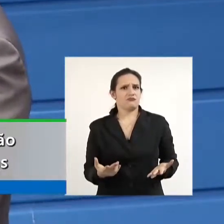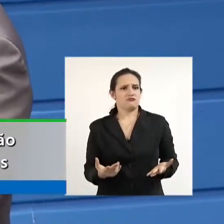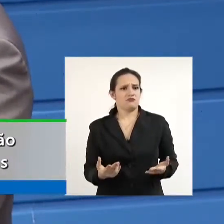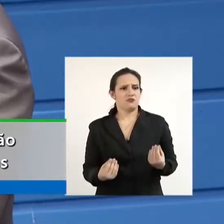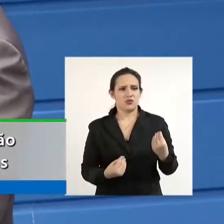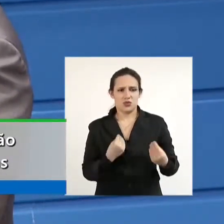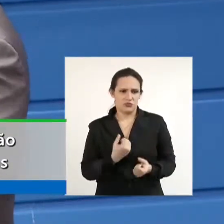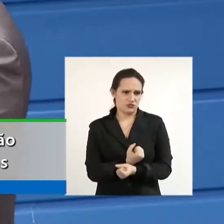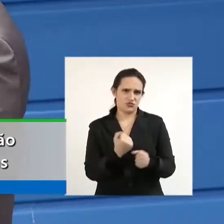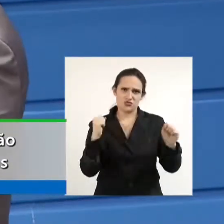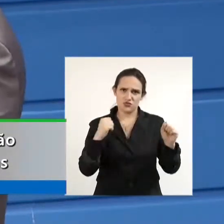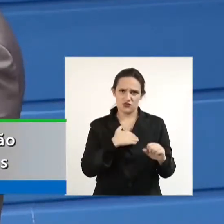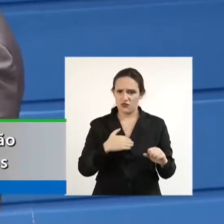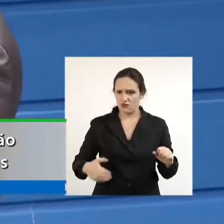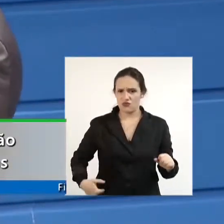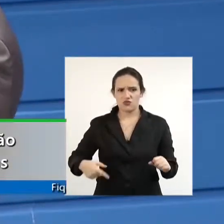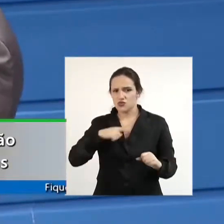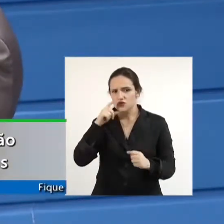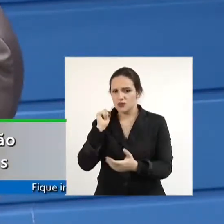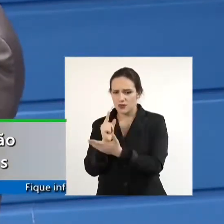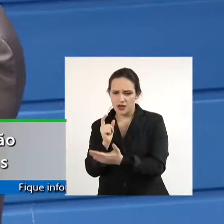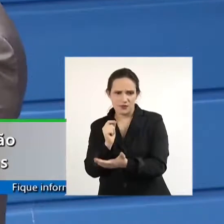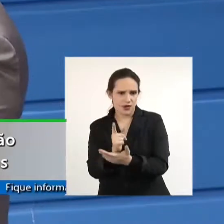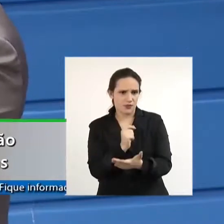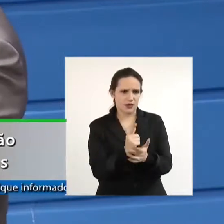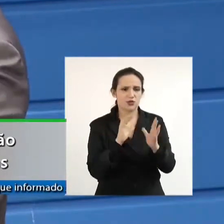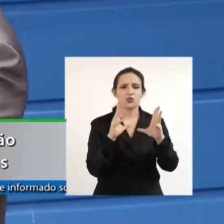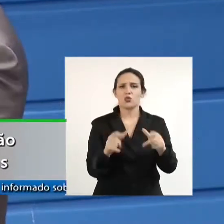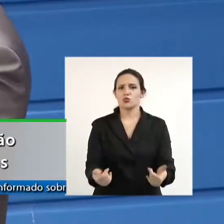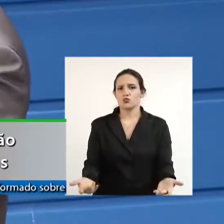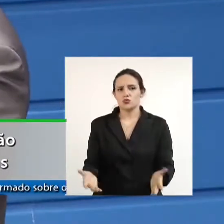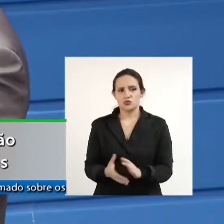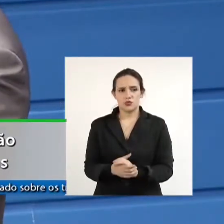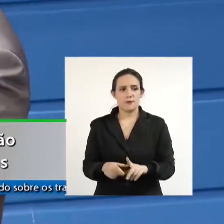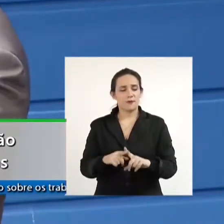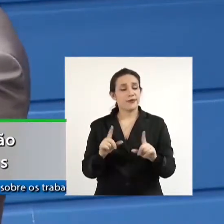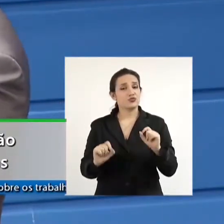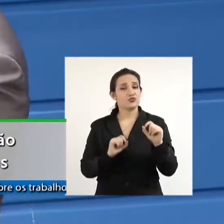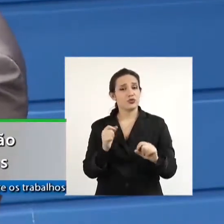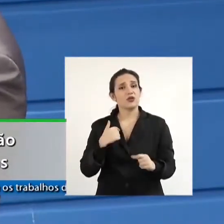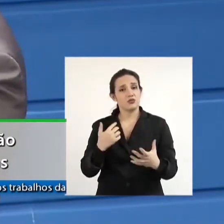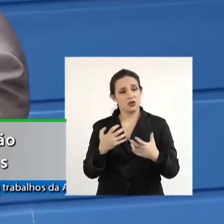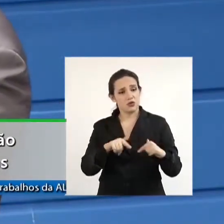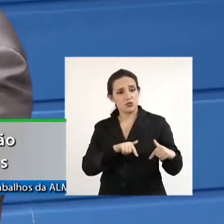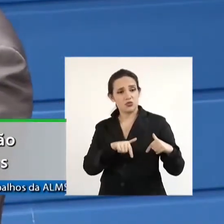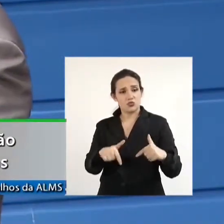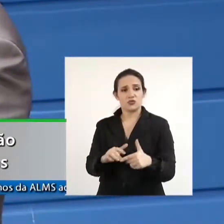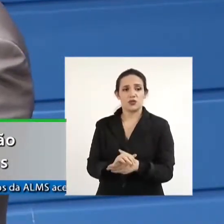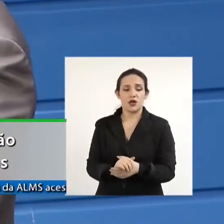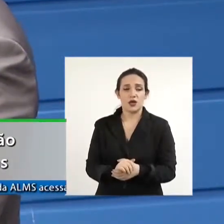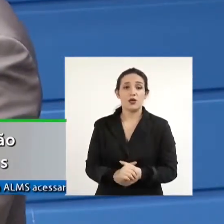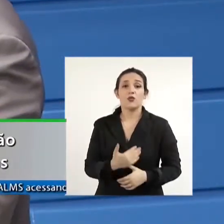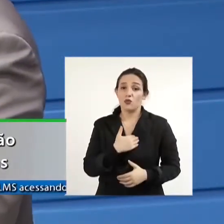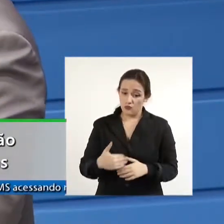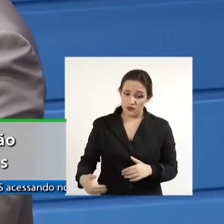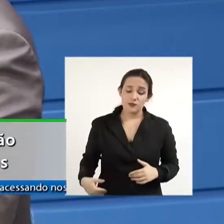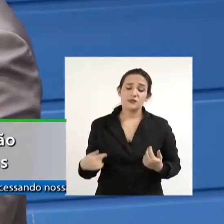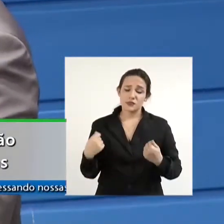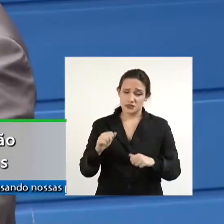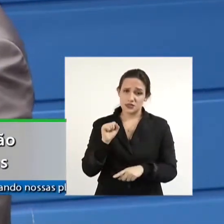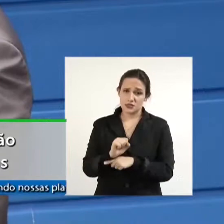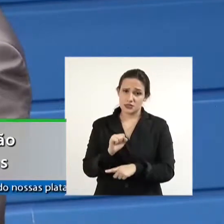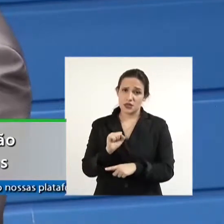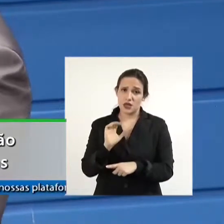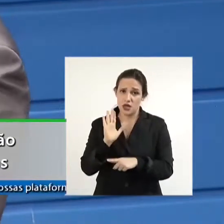como o serviço público bancar tudo isso e viabilizar isso. Agora, eu defendo uma participação mais efetiva do poder público, que eu